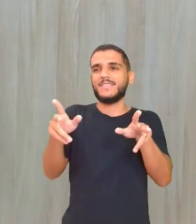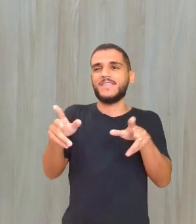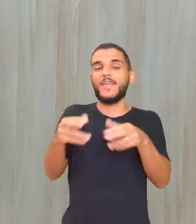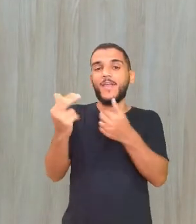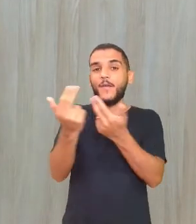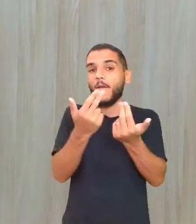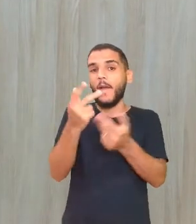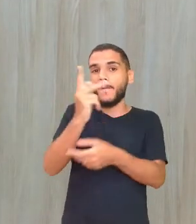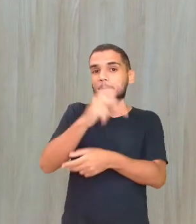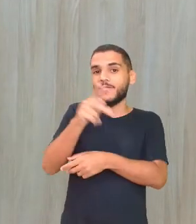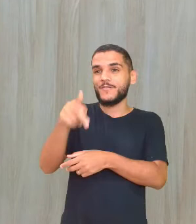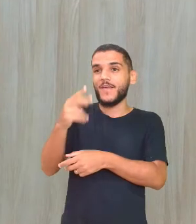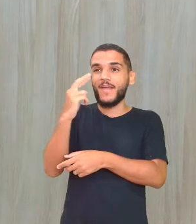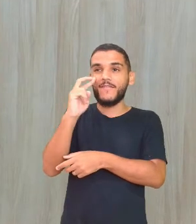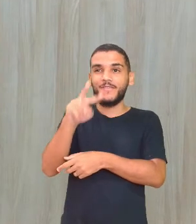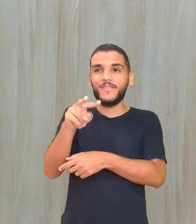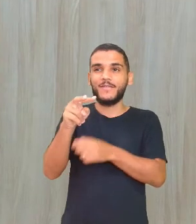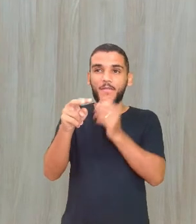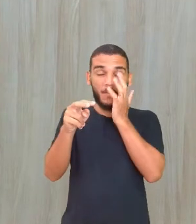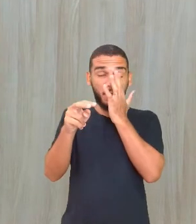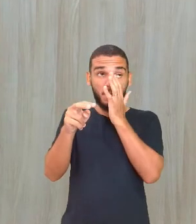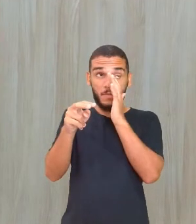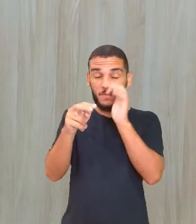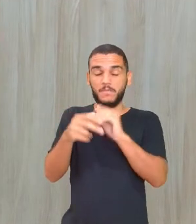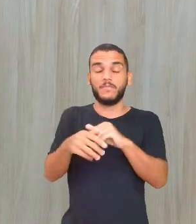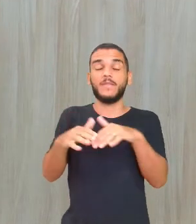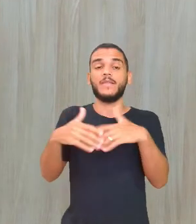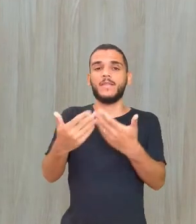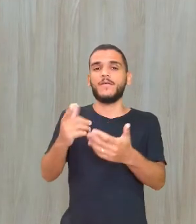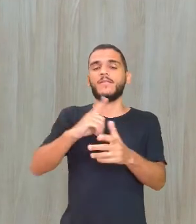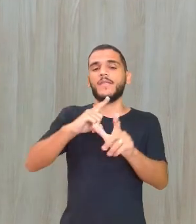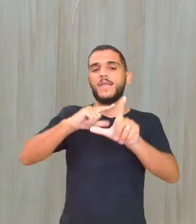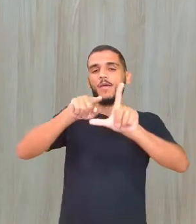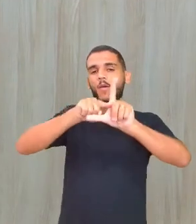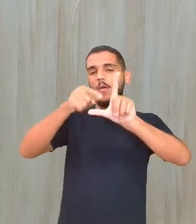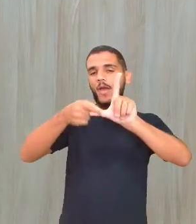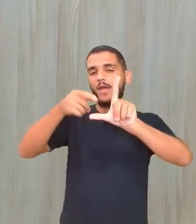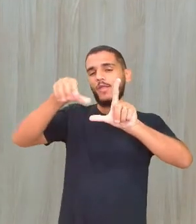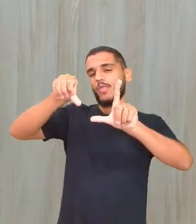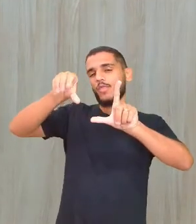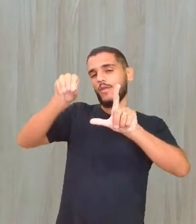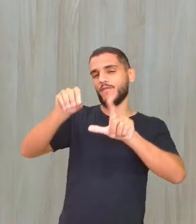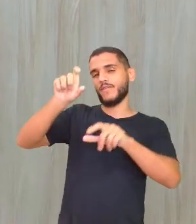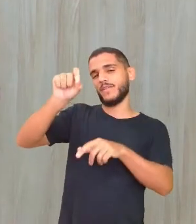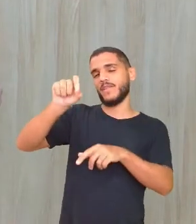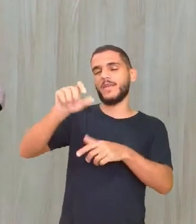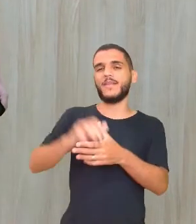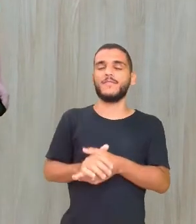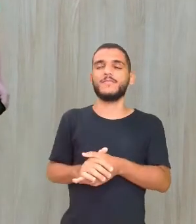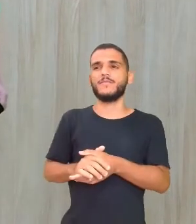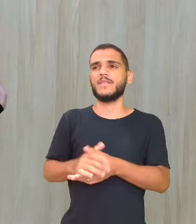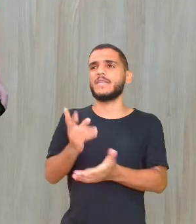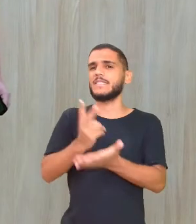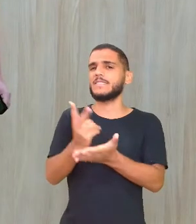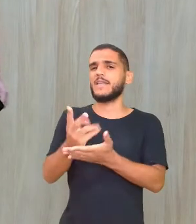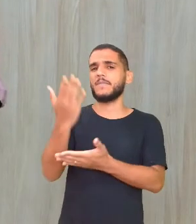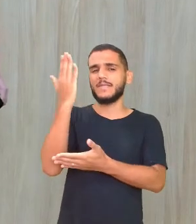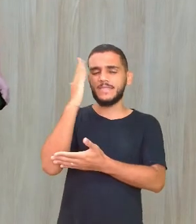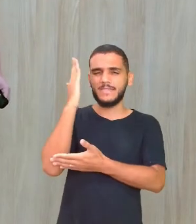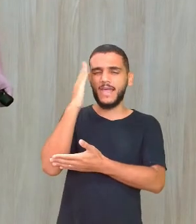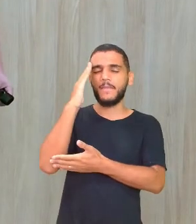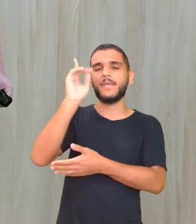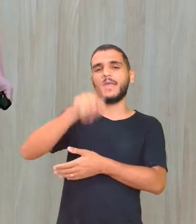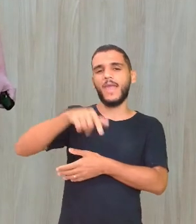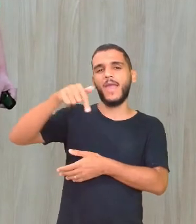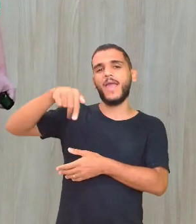Marta viu o ângulo de 90. Quando você vê o ângulo de 90, você sabe que é um